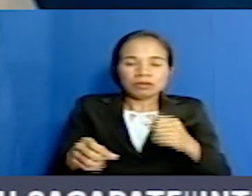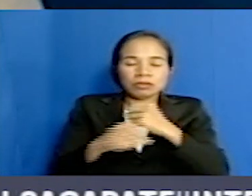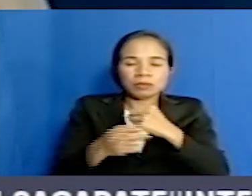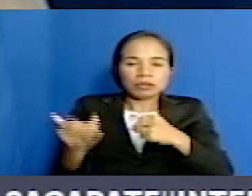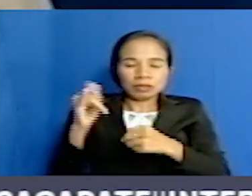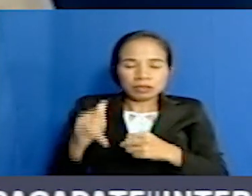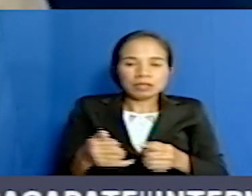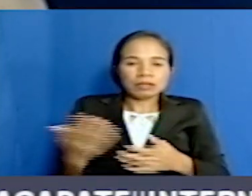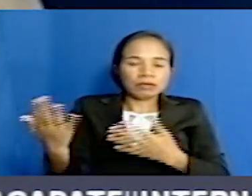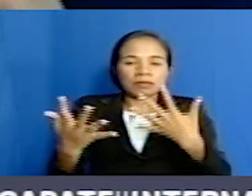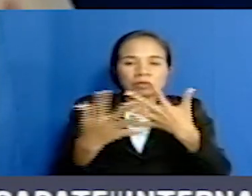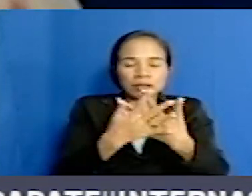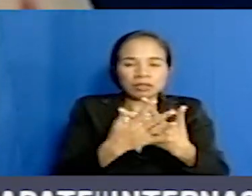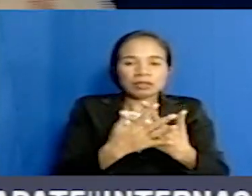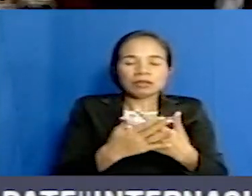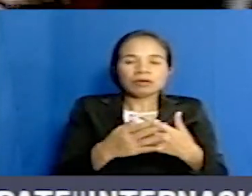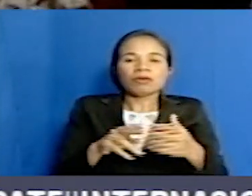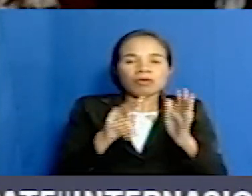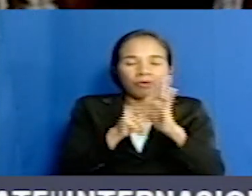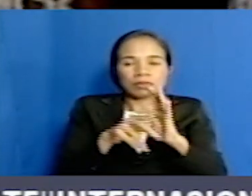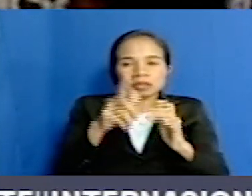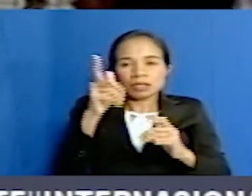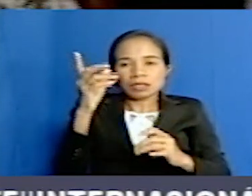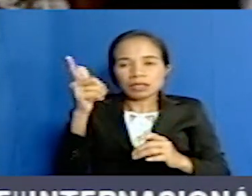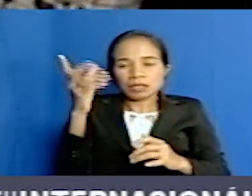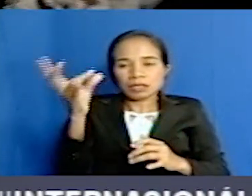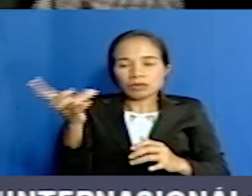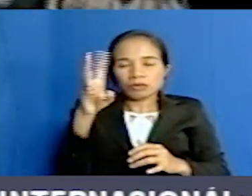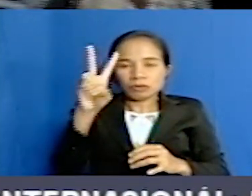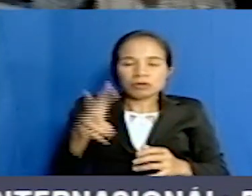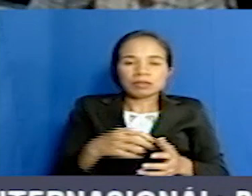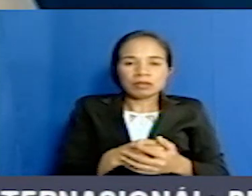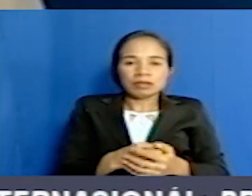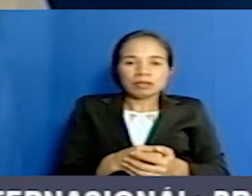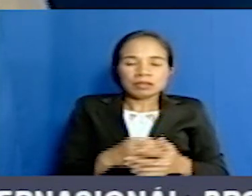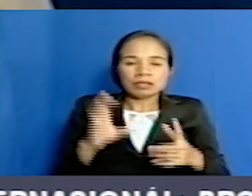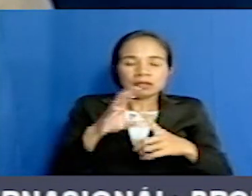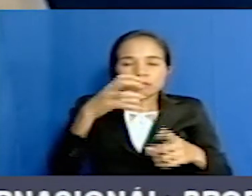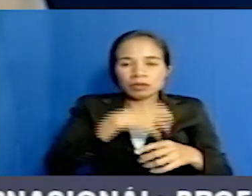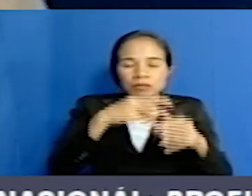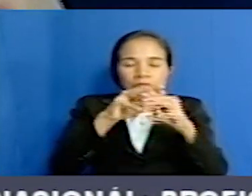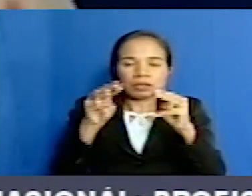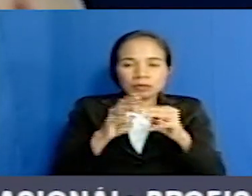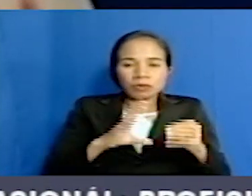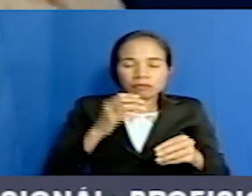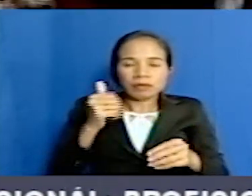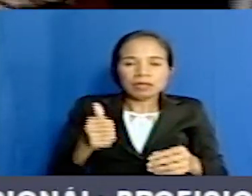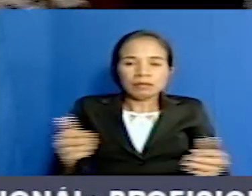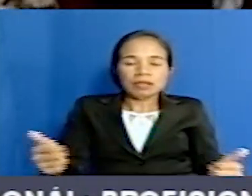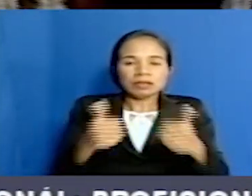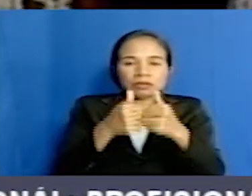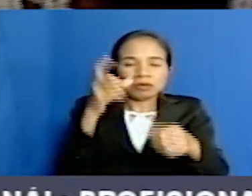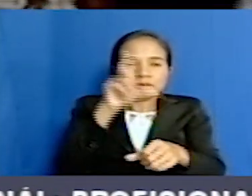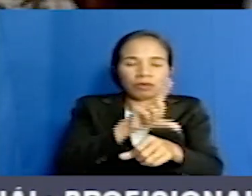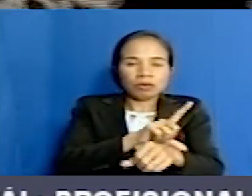sira submete una ba detain durante ora situ nulu resenrua e a sala detenção comando polícia município Covalima. Incidente ne acontece a